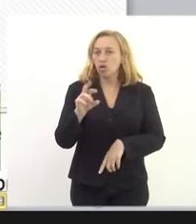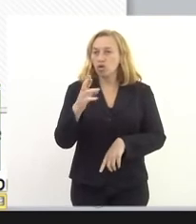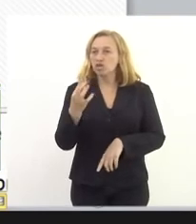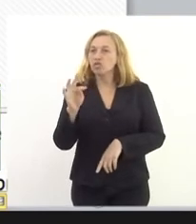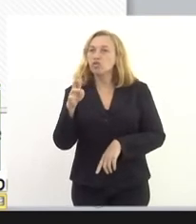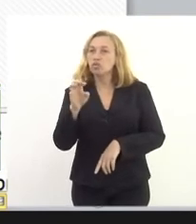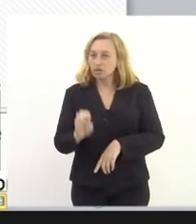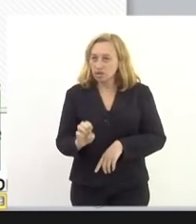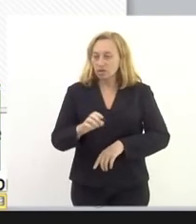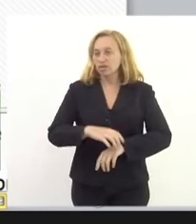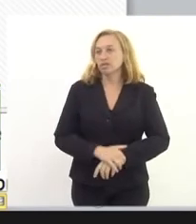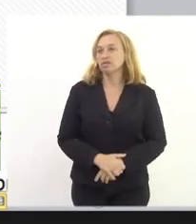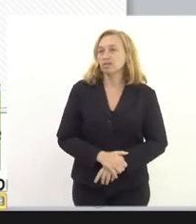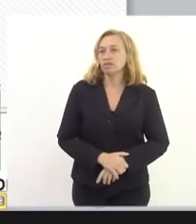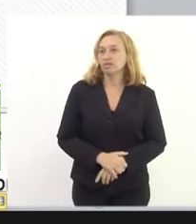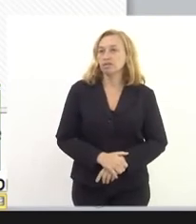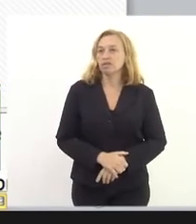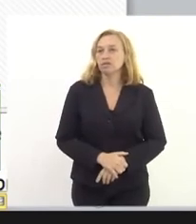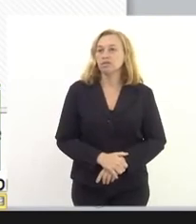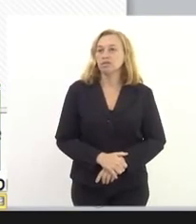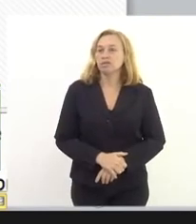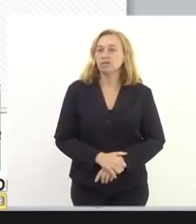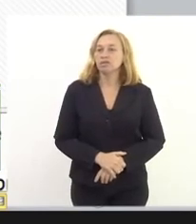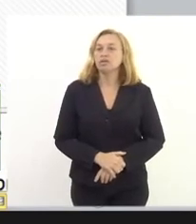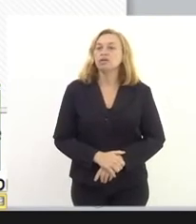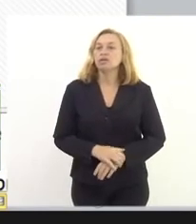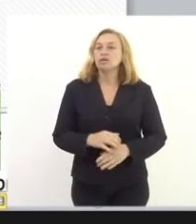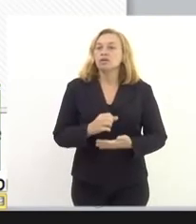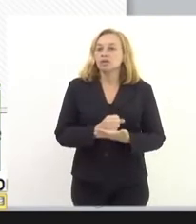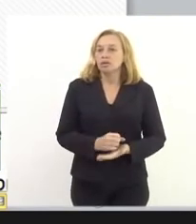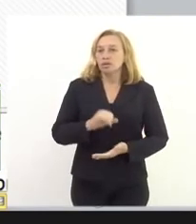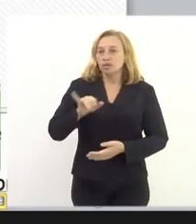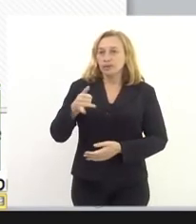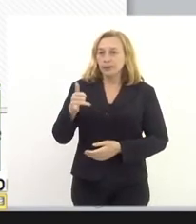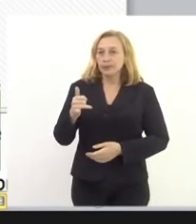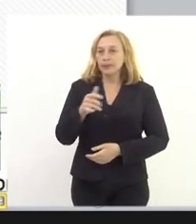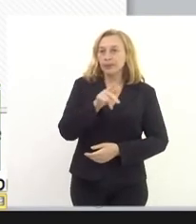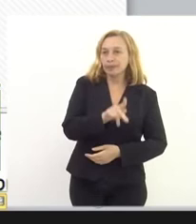né? No peso da inflação e no IPCA.